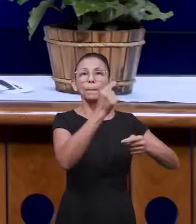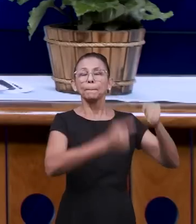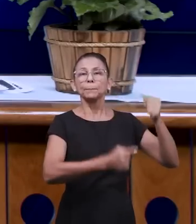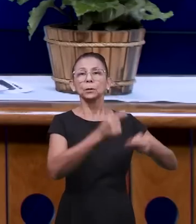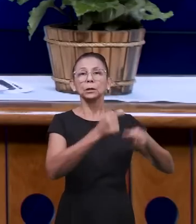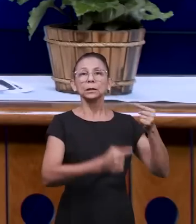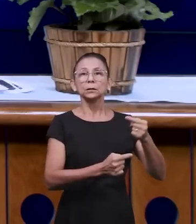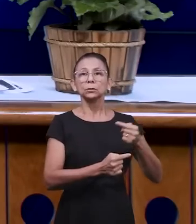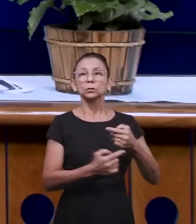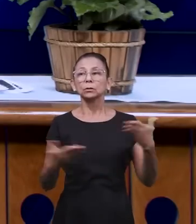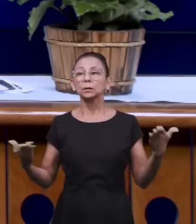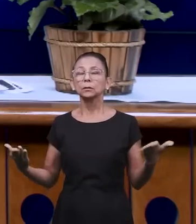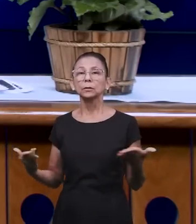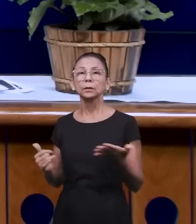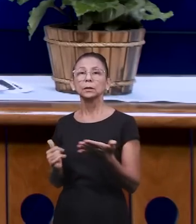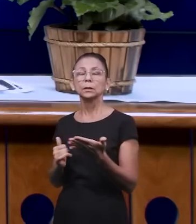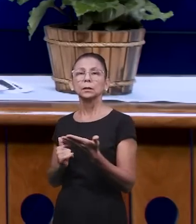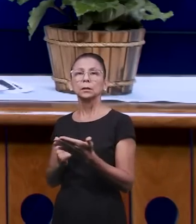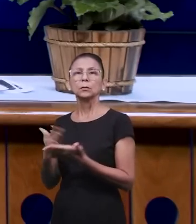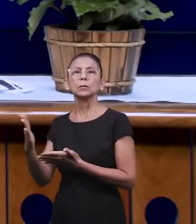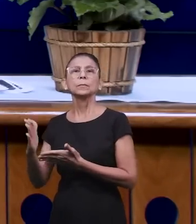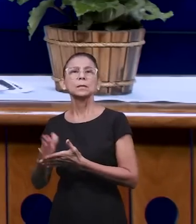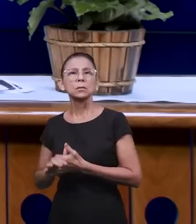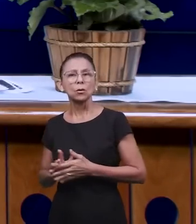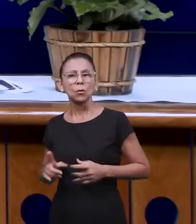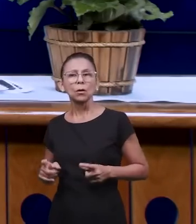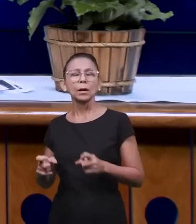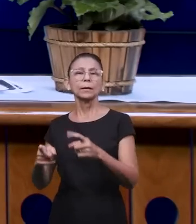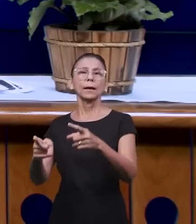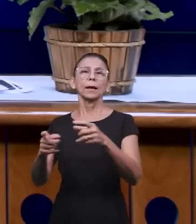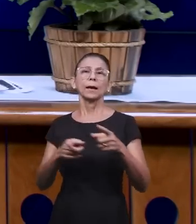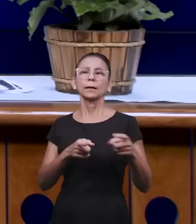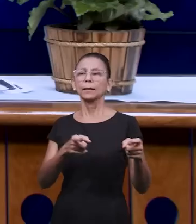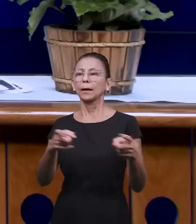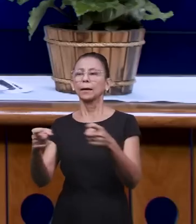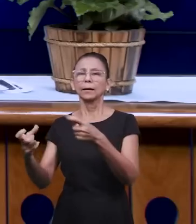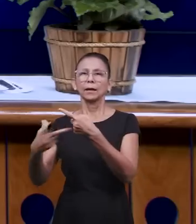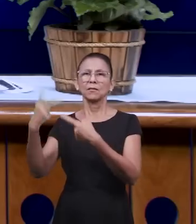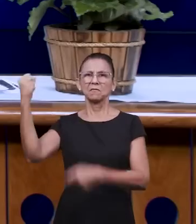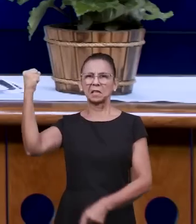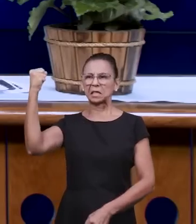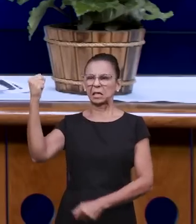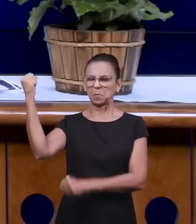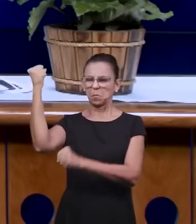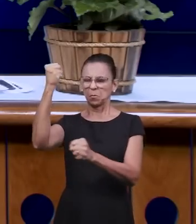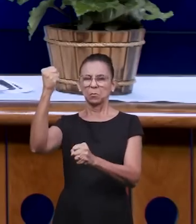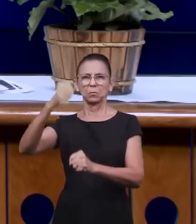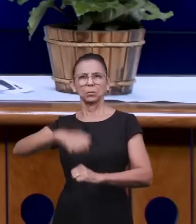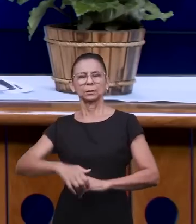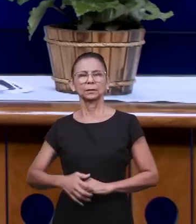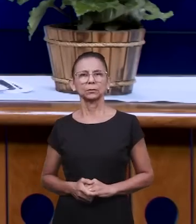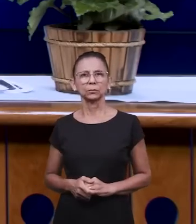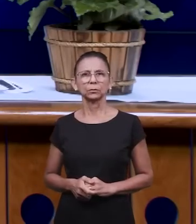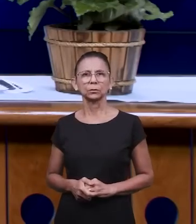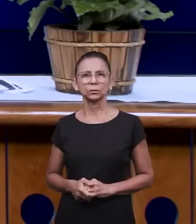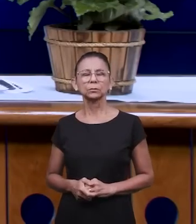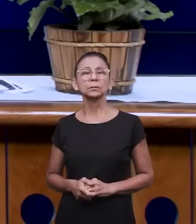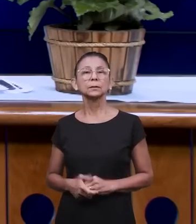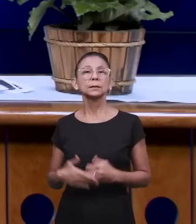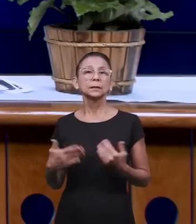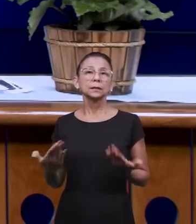pediu ajuda a Israel, entenda-se, espalhado pelo mundo. Israel disse que ajudaria, que